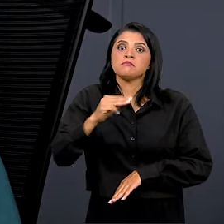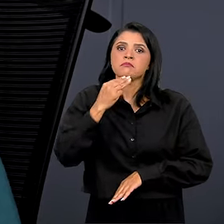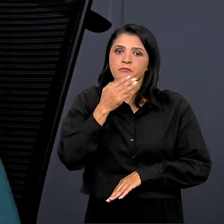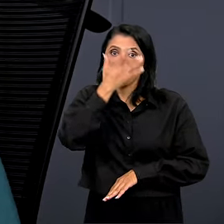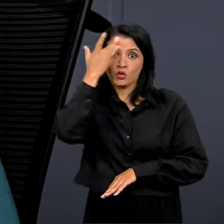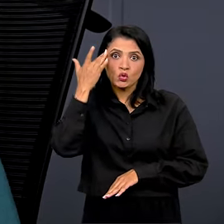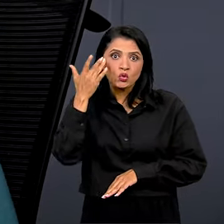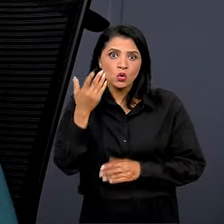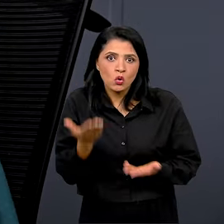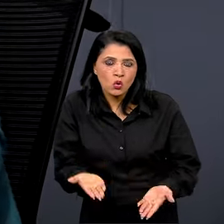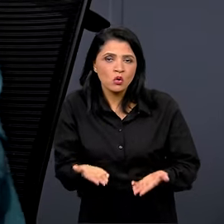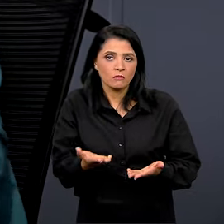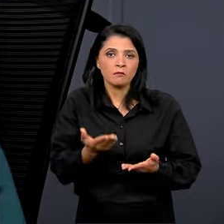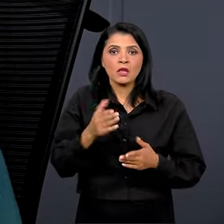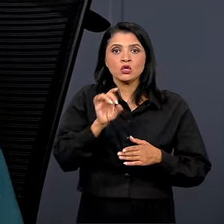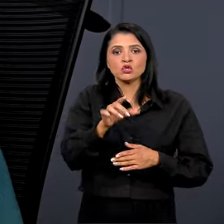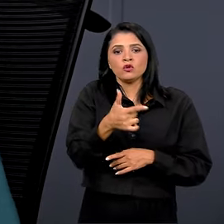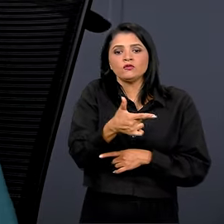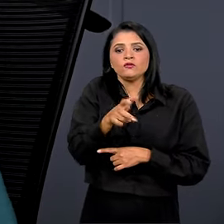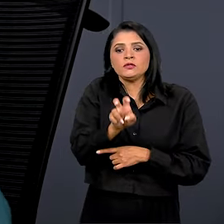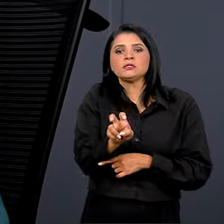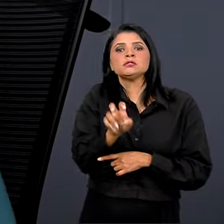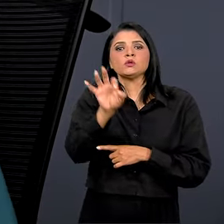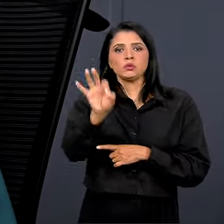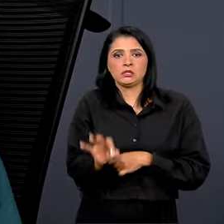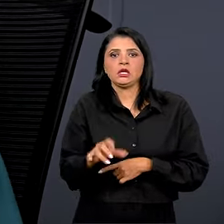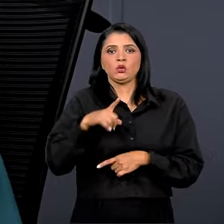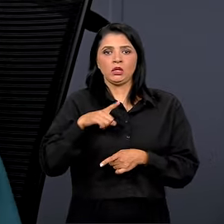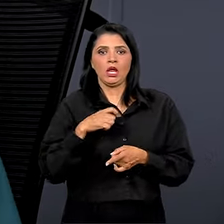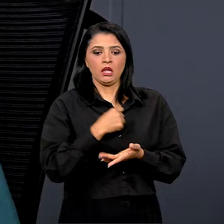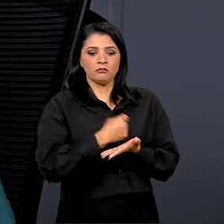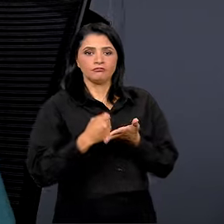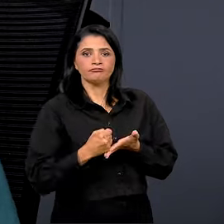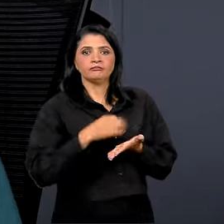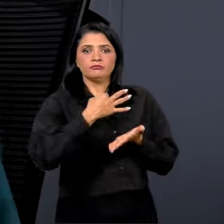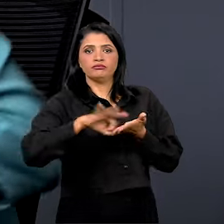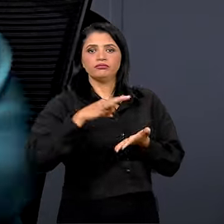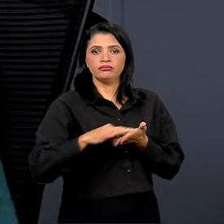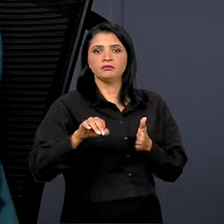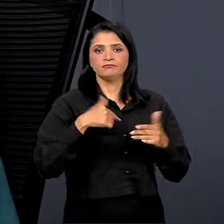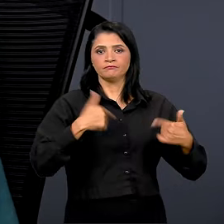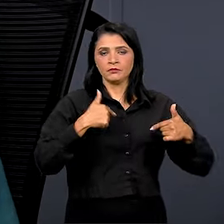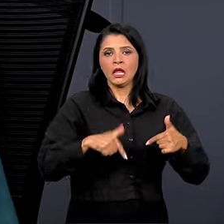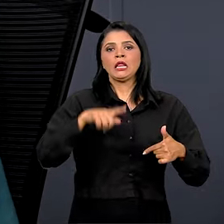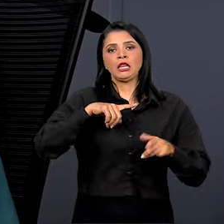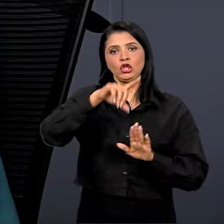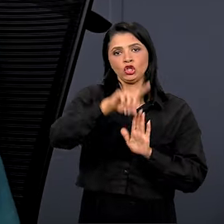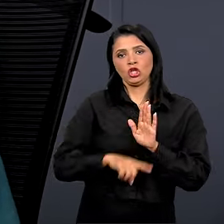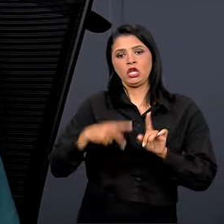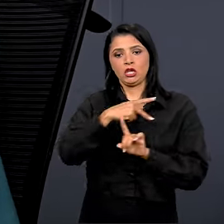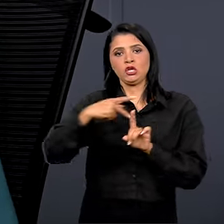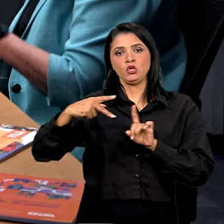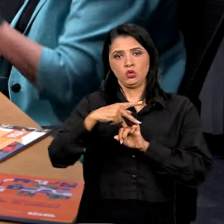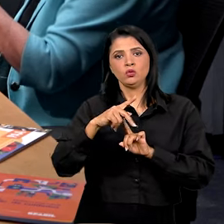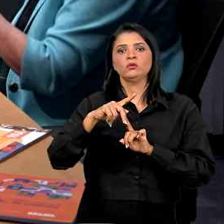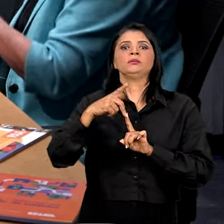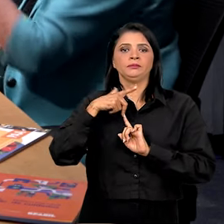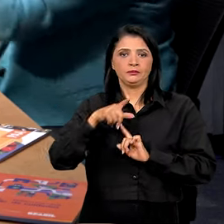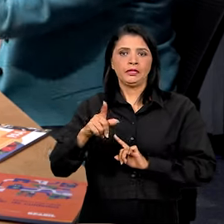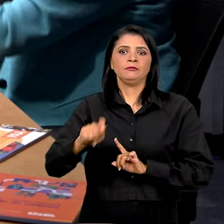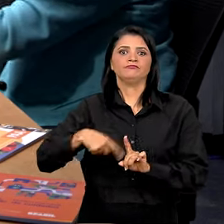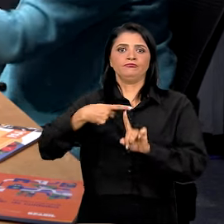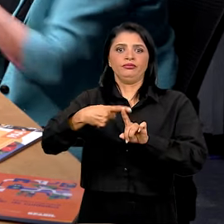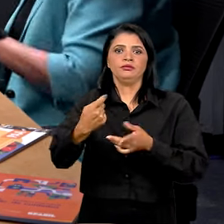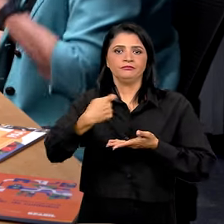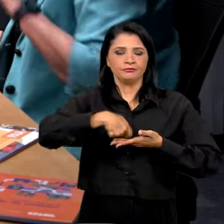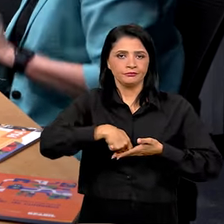eh apenas 25% trabalha com carteira assinada tem direitos previdenciários e trabalhistas então